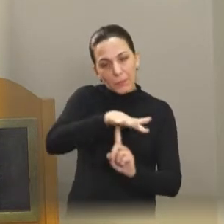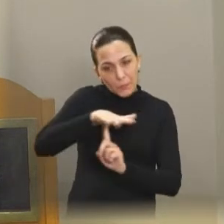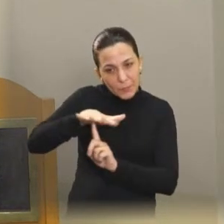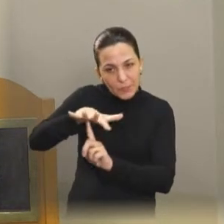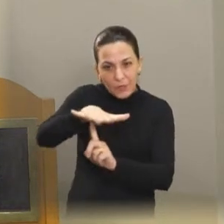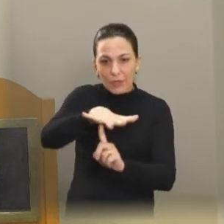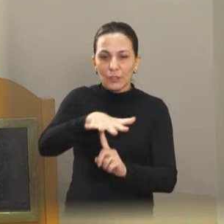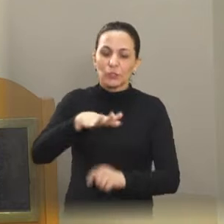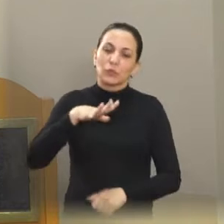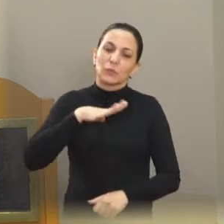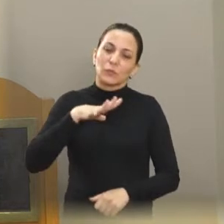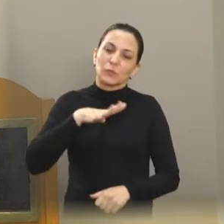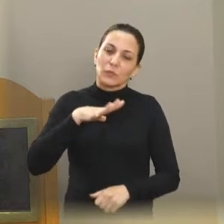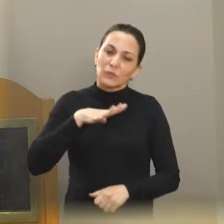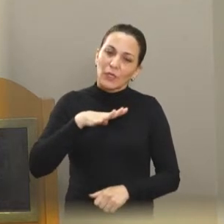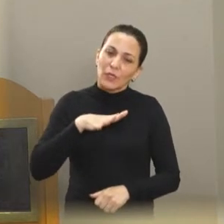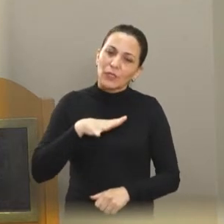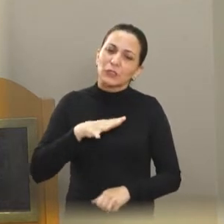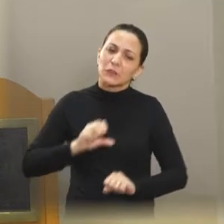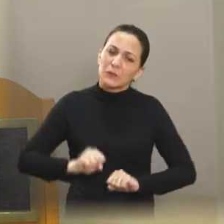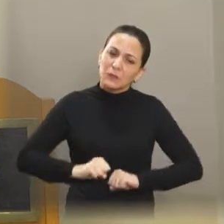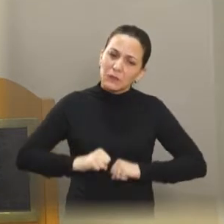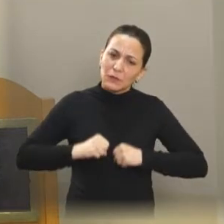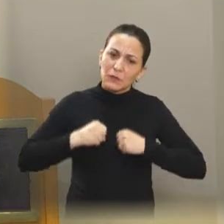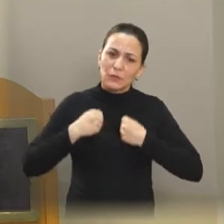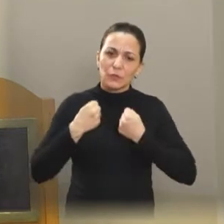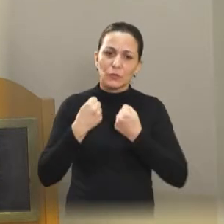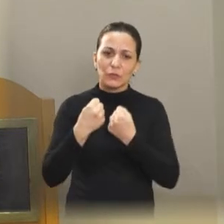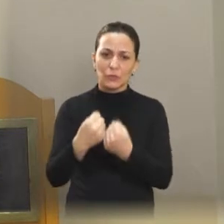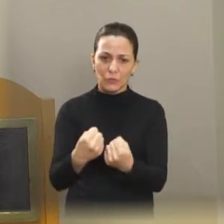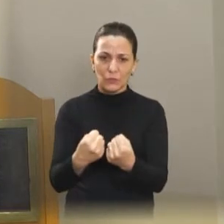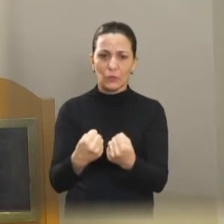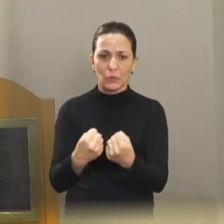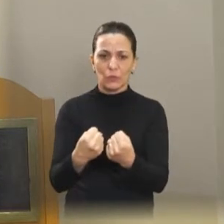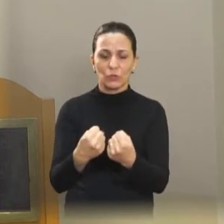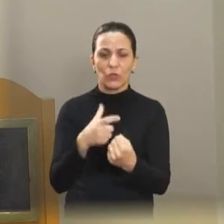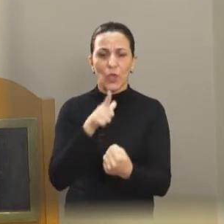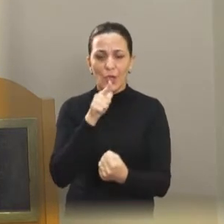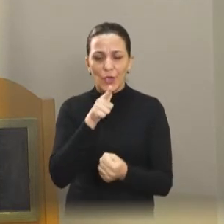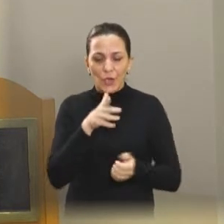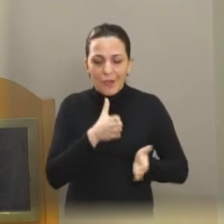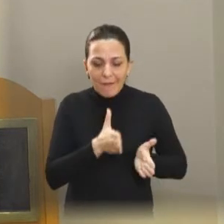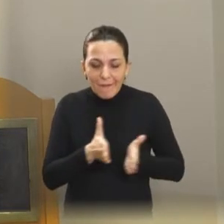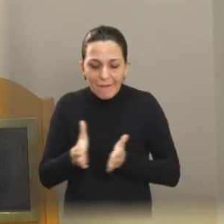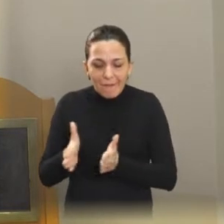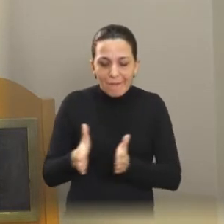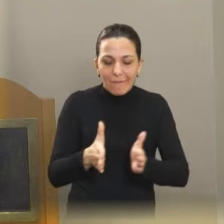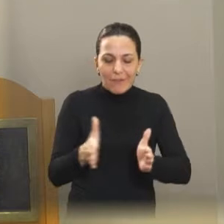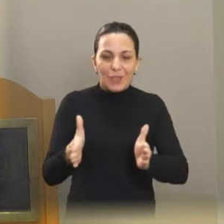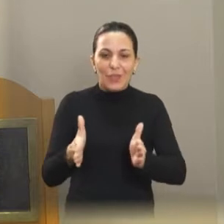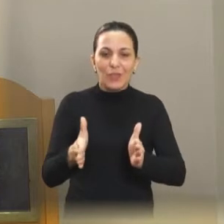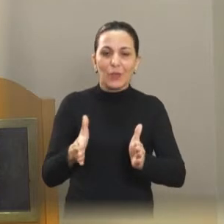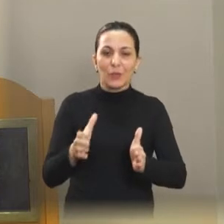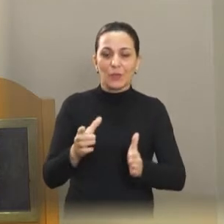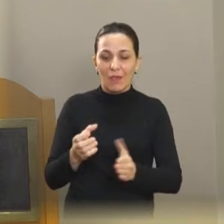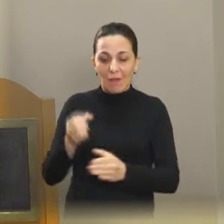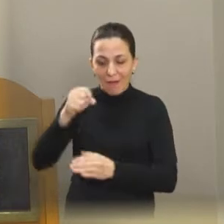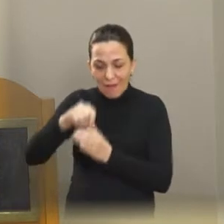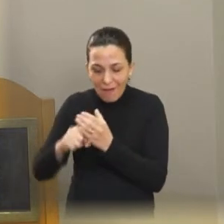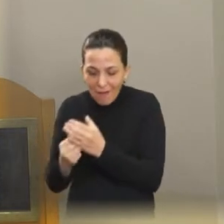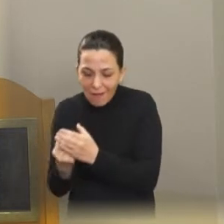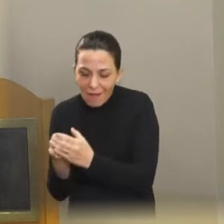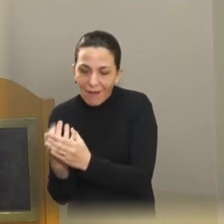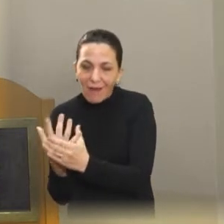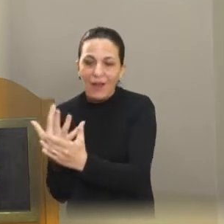município faz aí todas esforços aí para que mantém as nascentes que faz a o plantio ali de